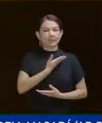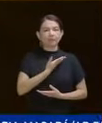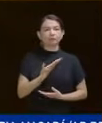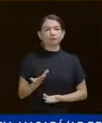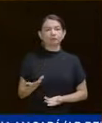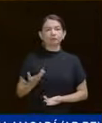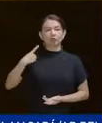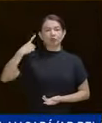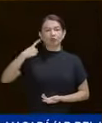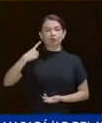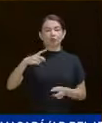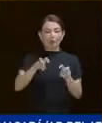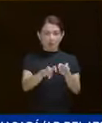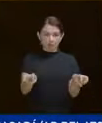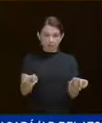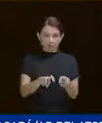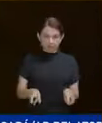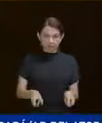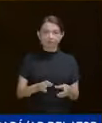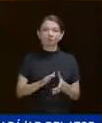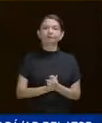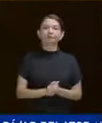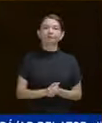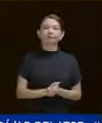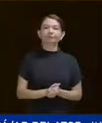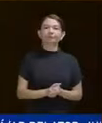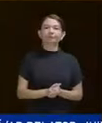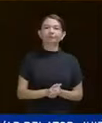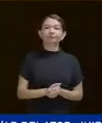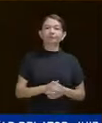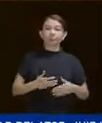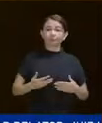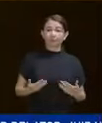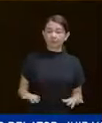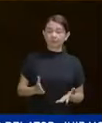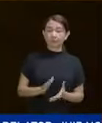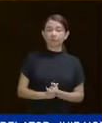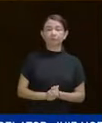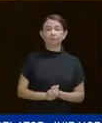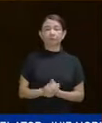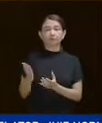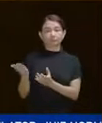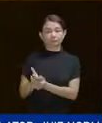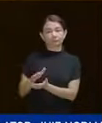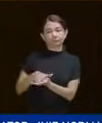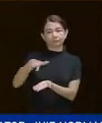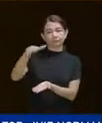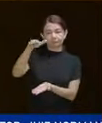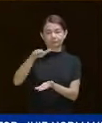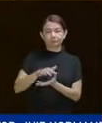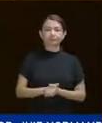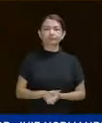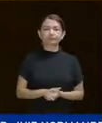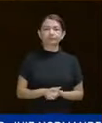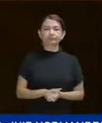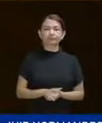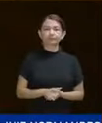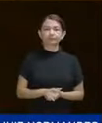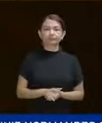Paulo Roberto. O advogado Paulo Roberto é branco, de cabelos grisalhos, curtos, usa óculos de armação escura, tem